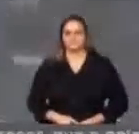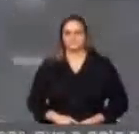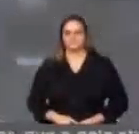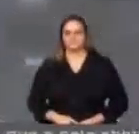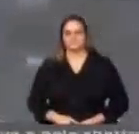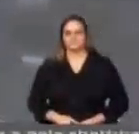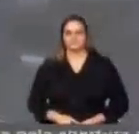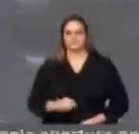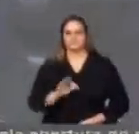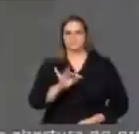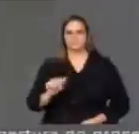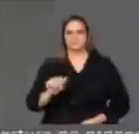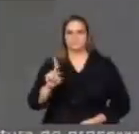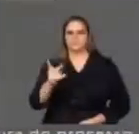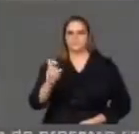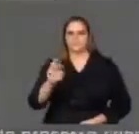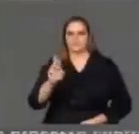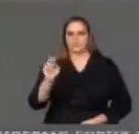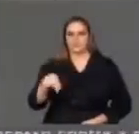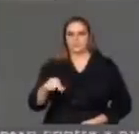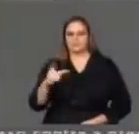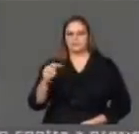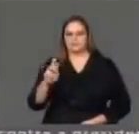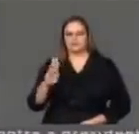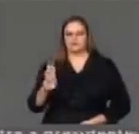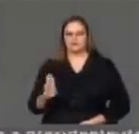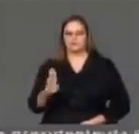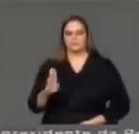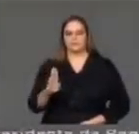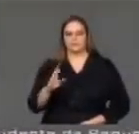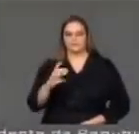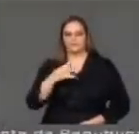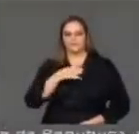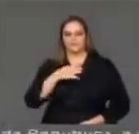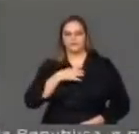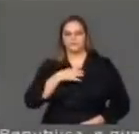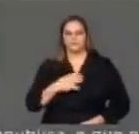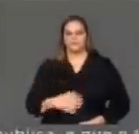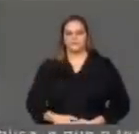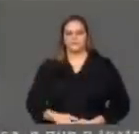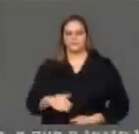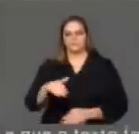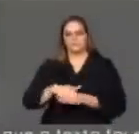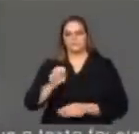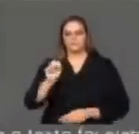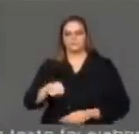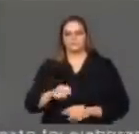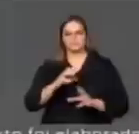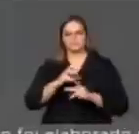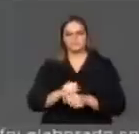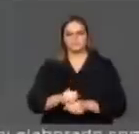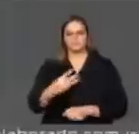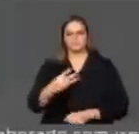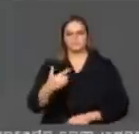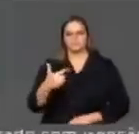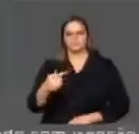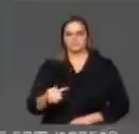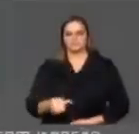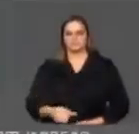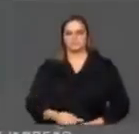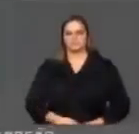Tia Heron, PRB do Estado da Bahia, votou sim,